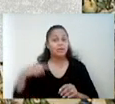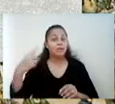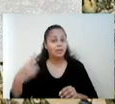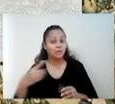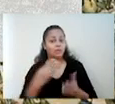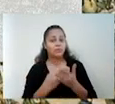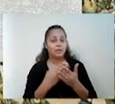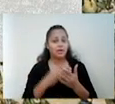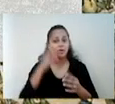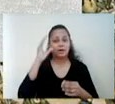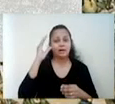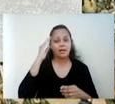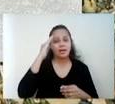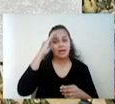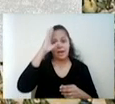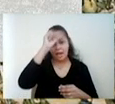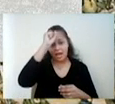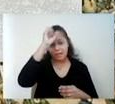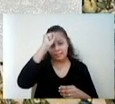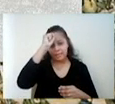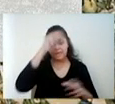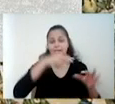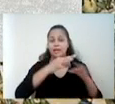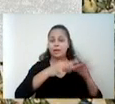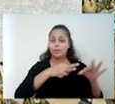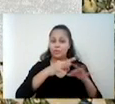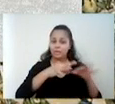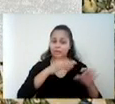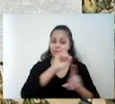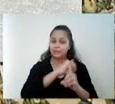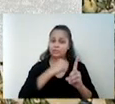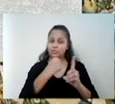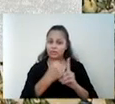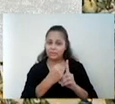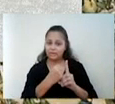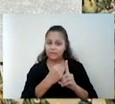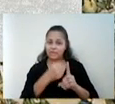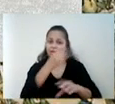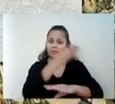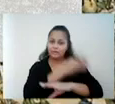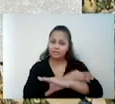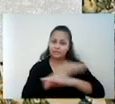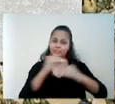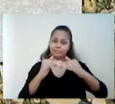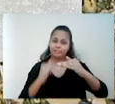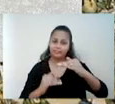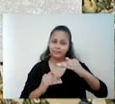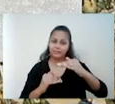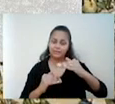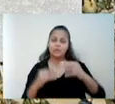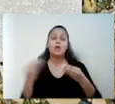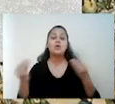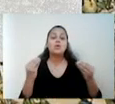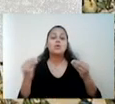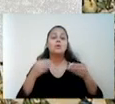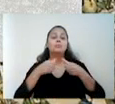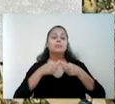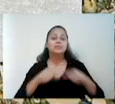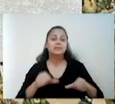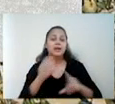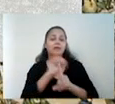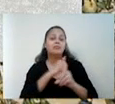iremos aprender sobre as mudanças na organização social durante a Baixa Idade Média. Então, como